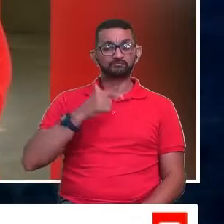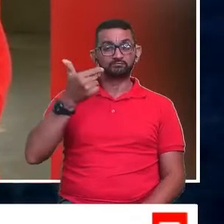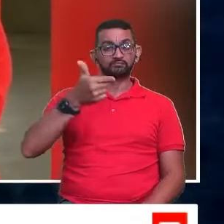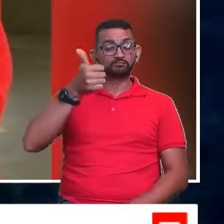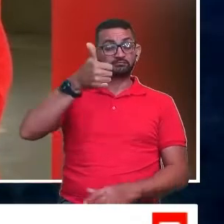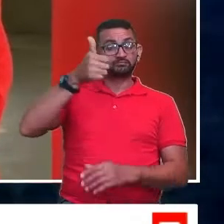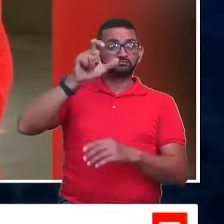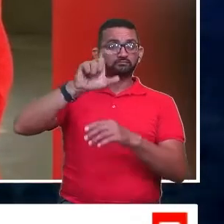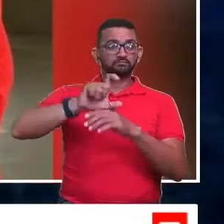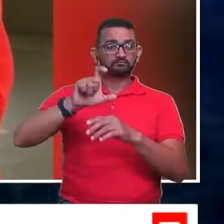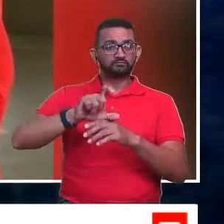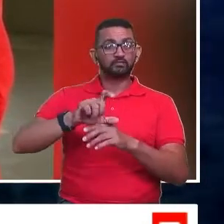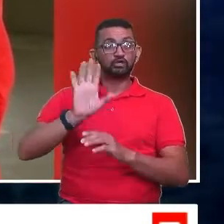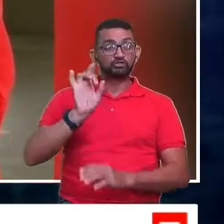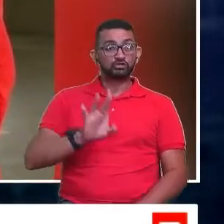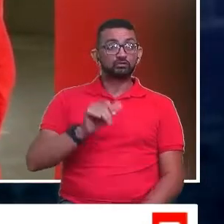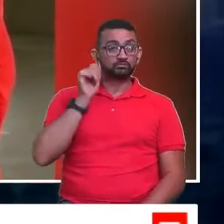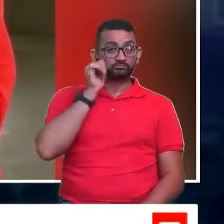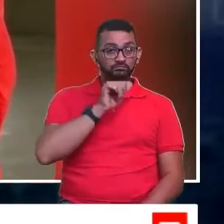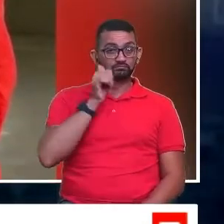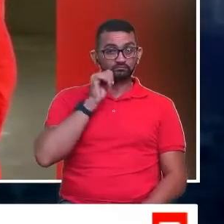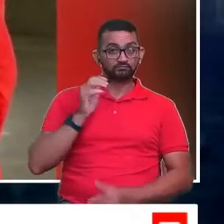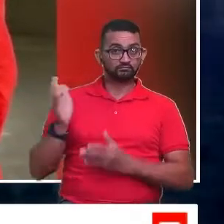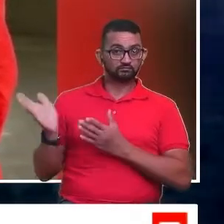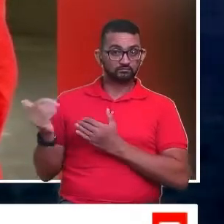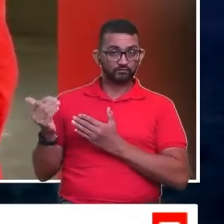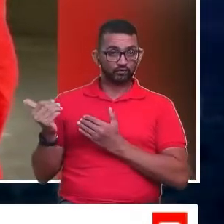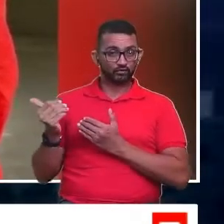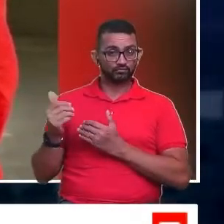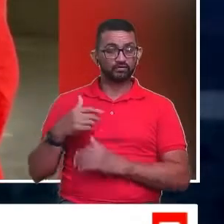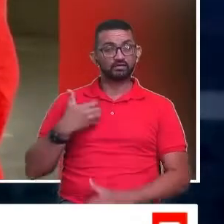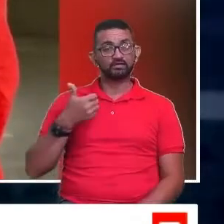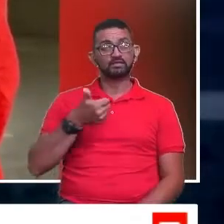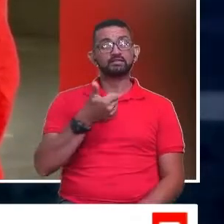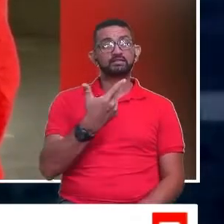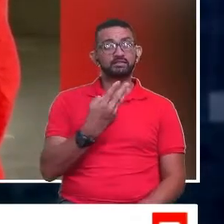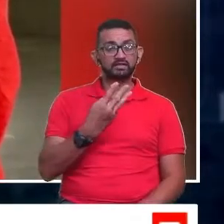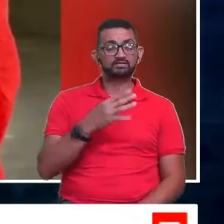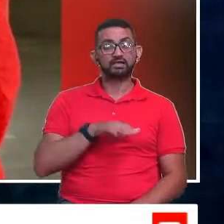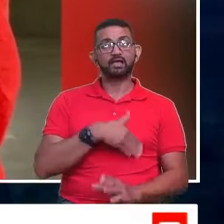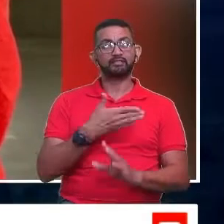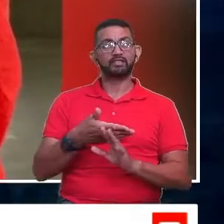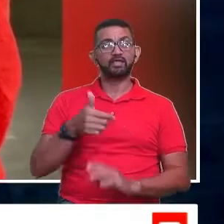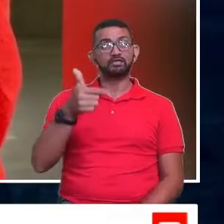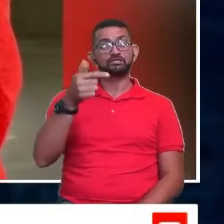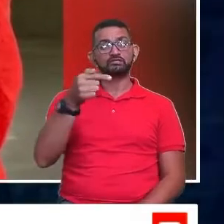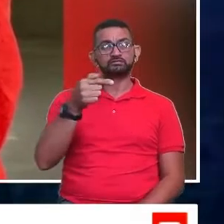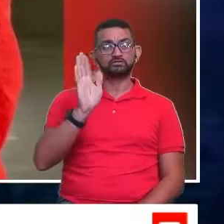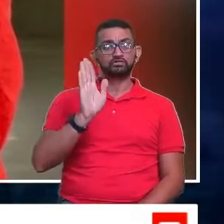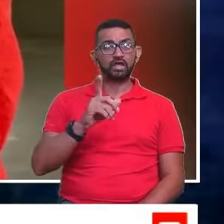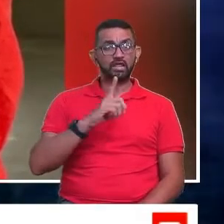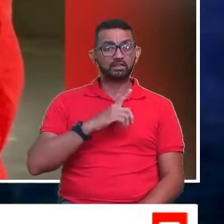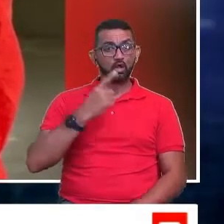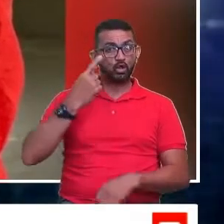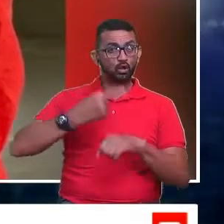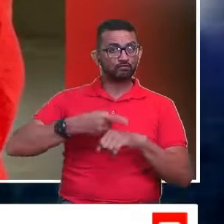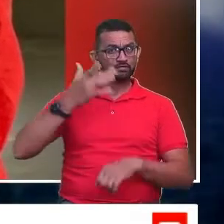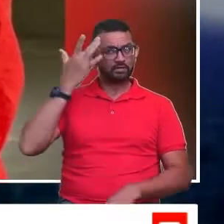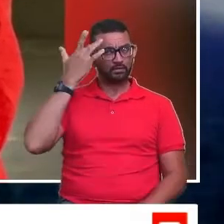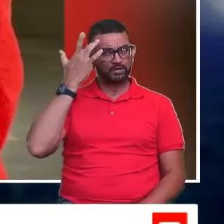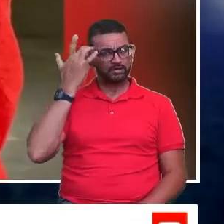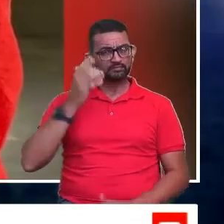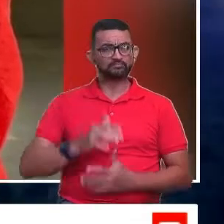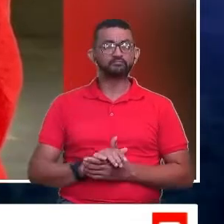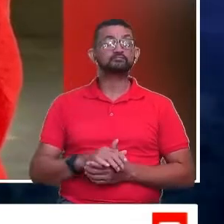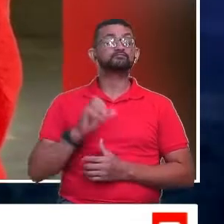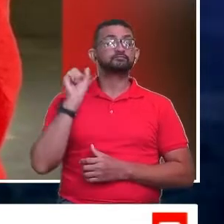em primeira dose hoje foi para as meninas As adolescentes de 13 a 17 anos a gente já tem